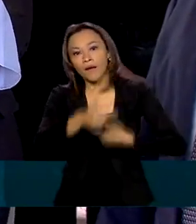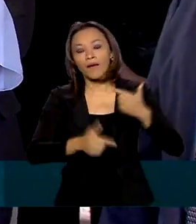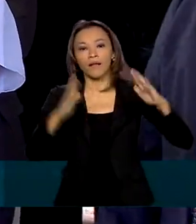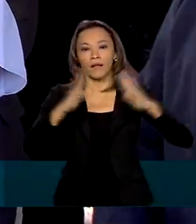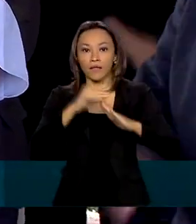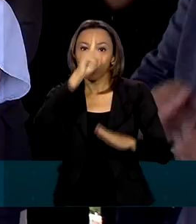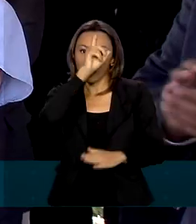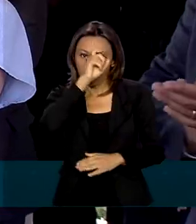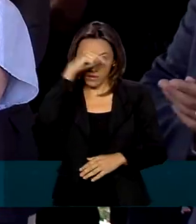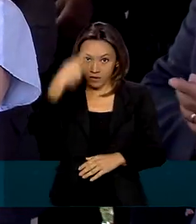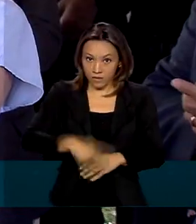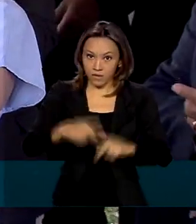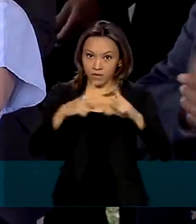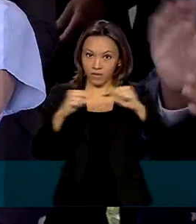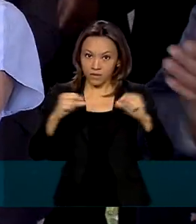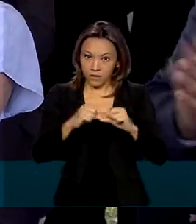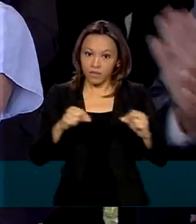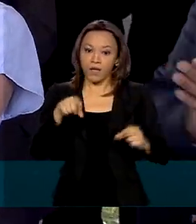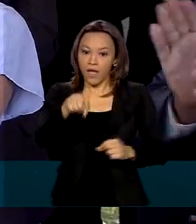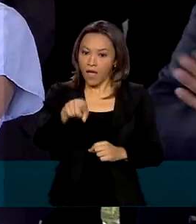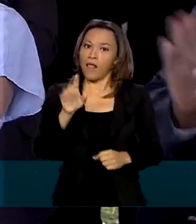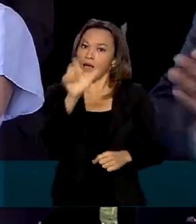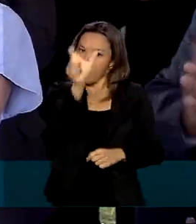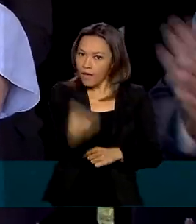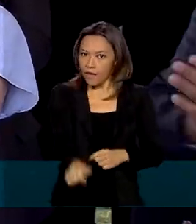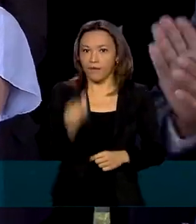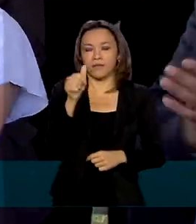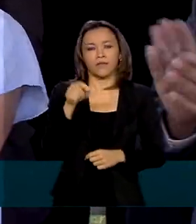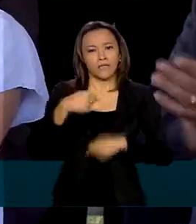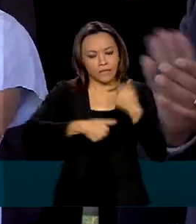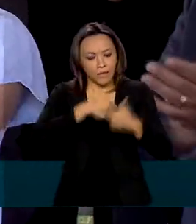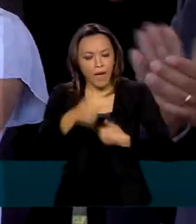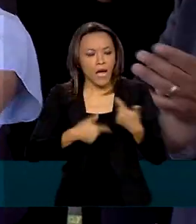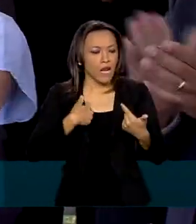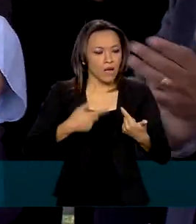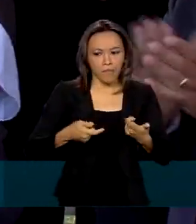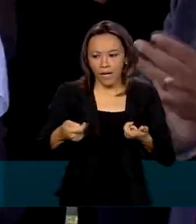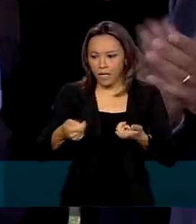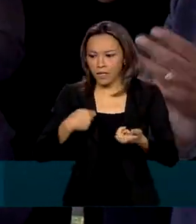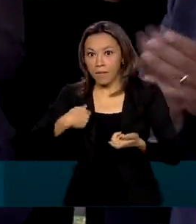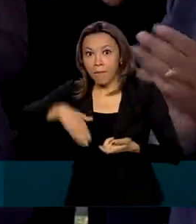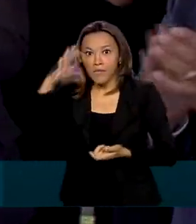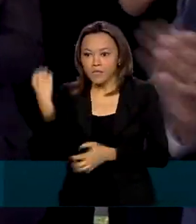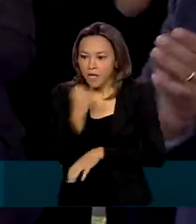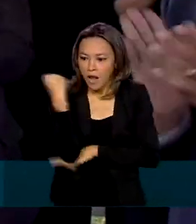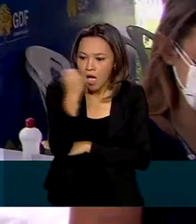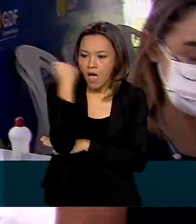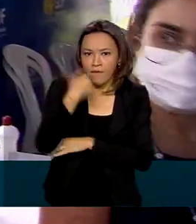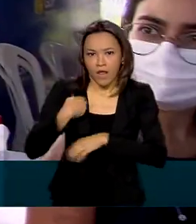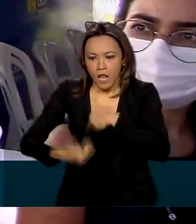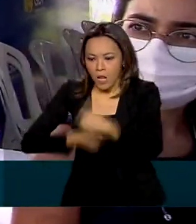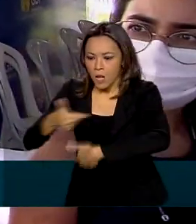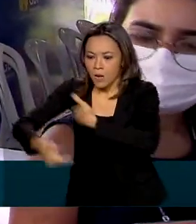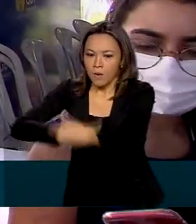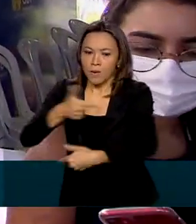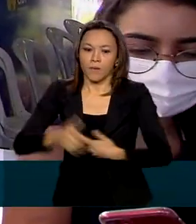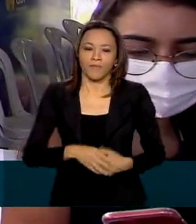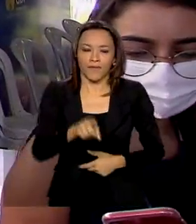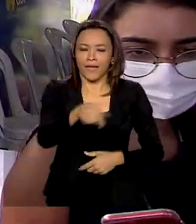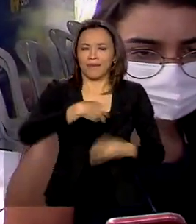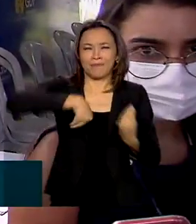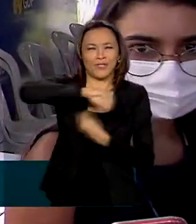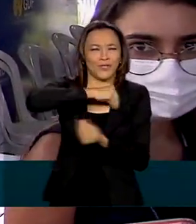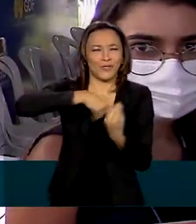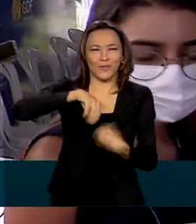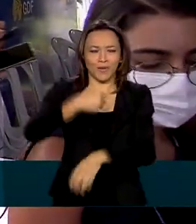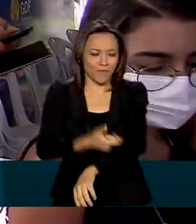de Emergências da covid-19 ela é uma das pessoas que trabalham para estabilizar os casos mais graves da doença é uma mistura de